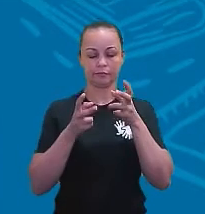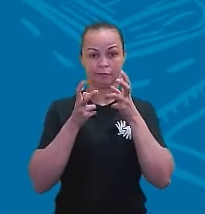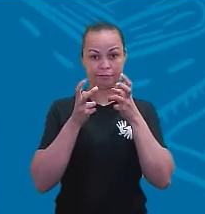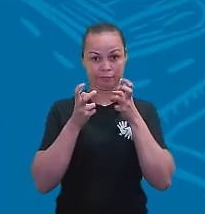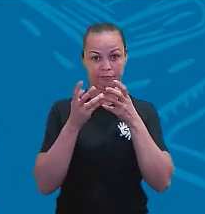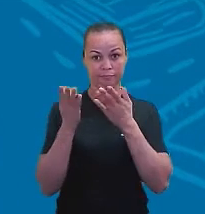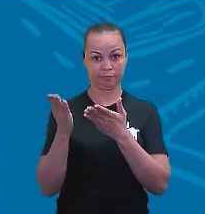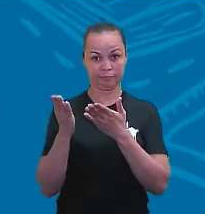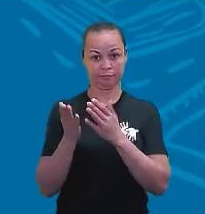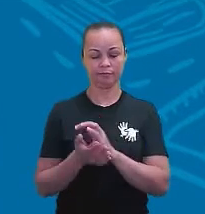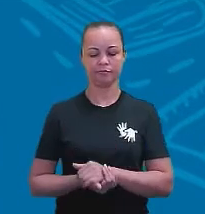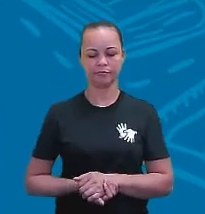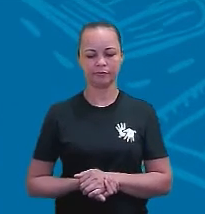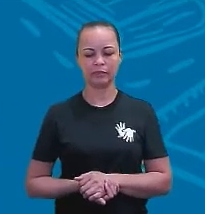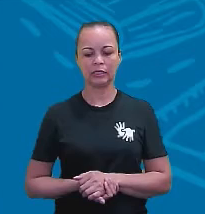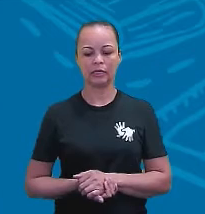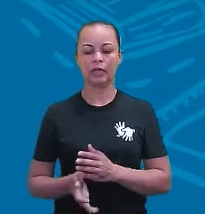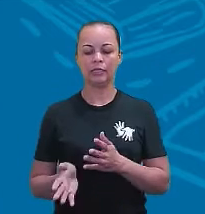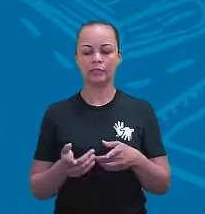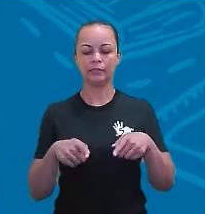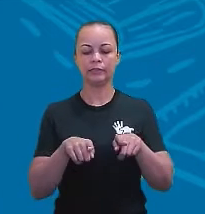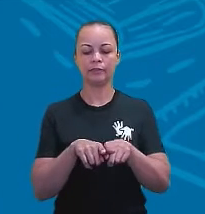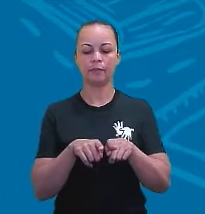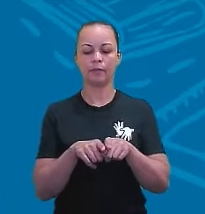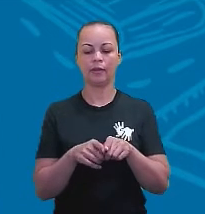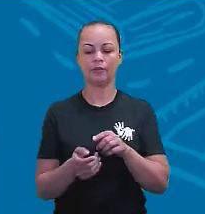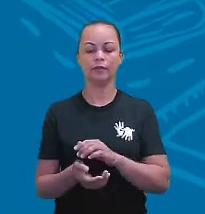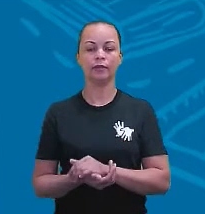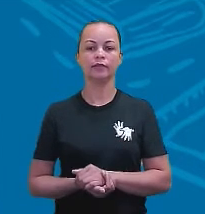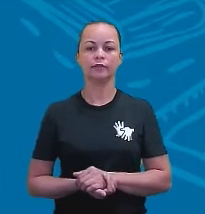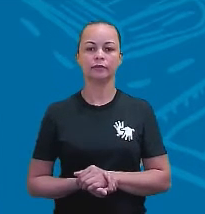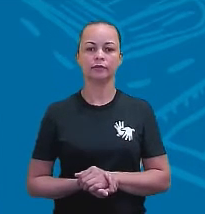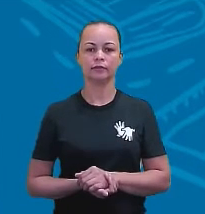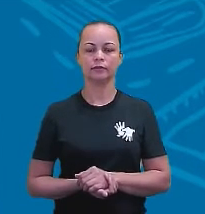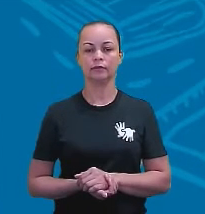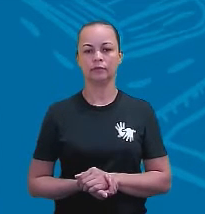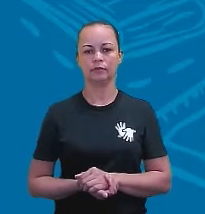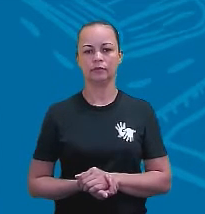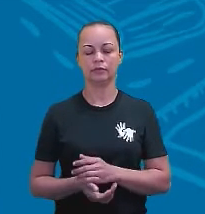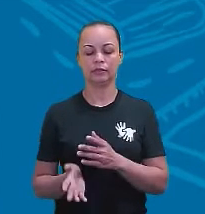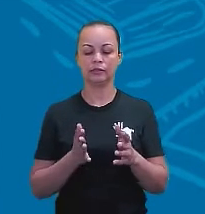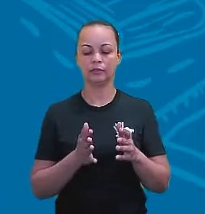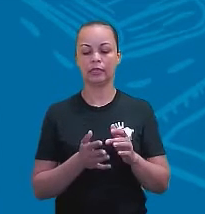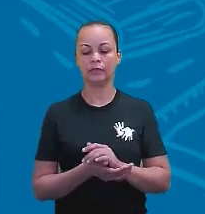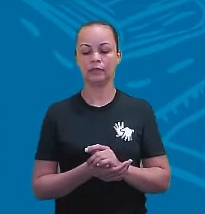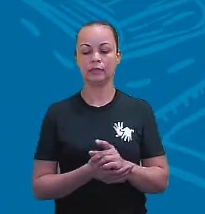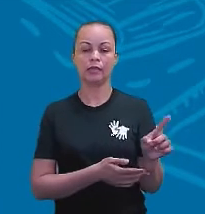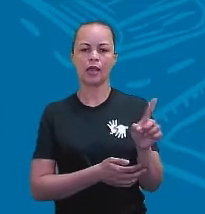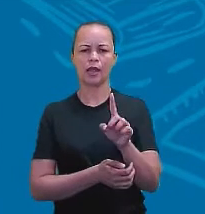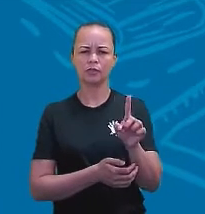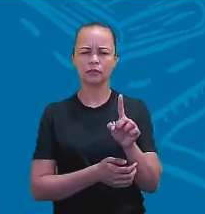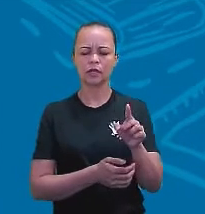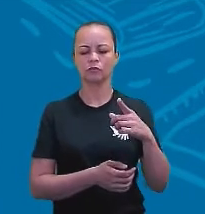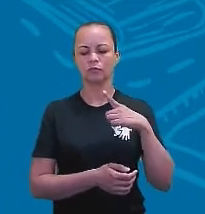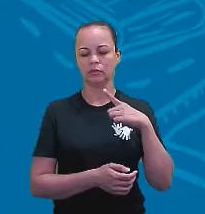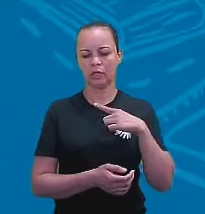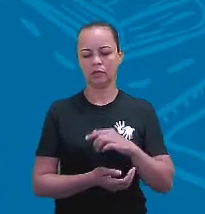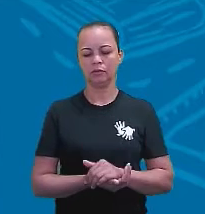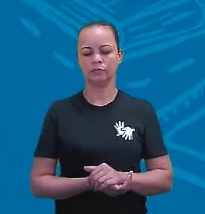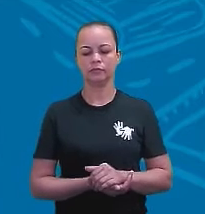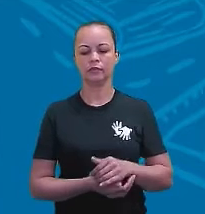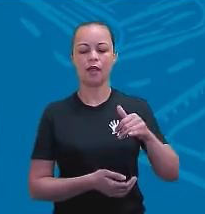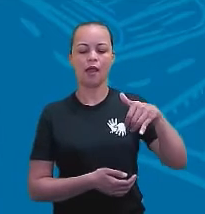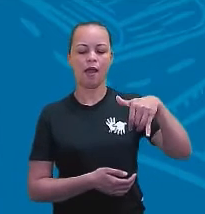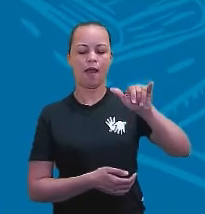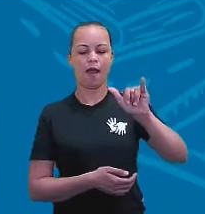tenho forma contraída aí sempre do ladinho no bloco da afirmação. Na negação eu tenho I